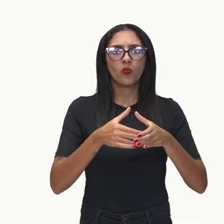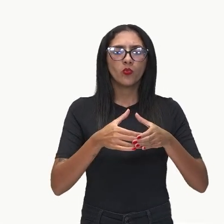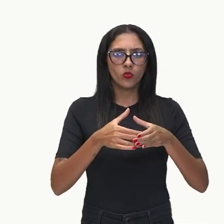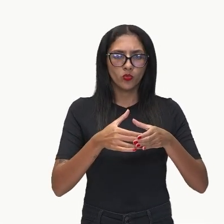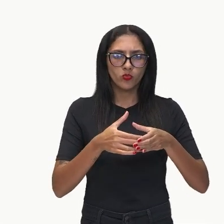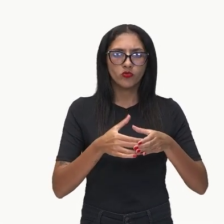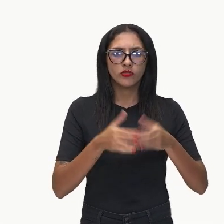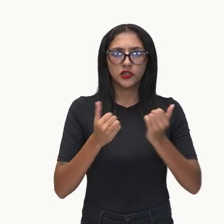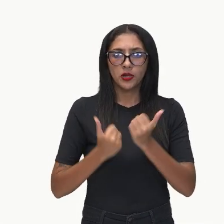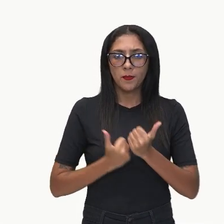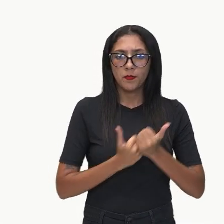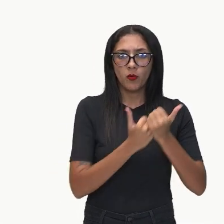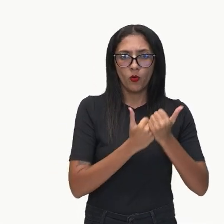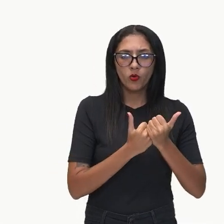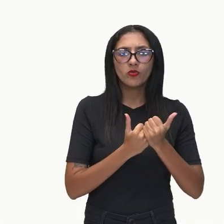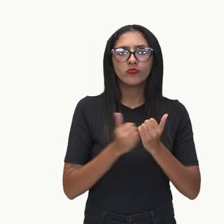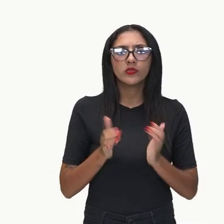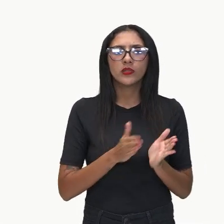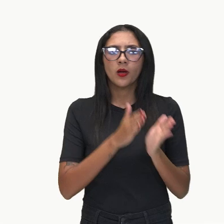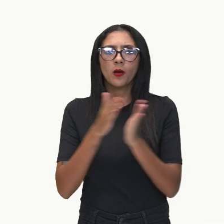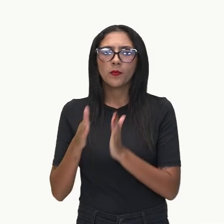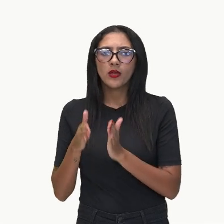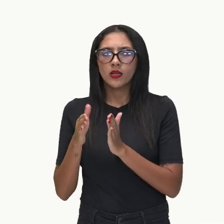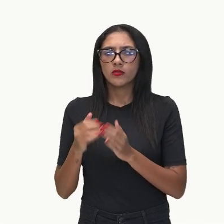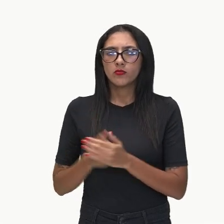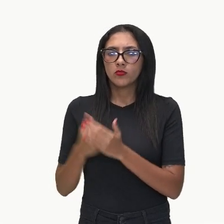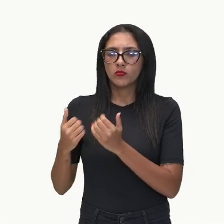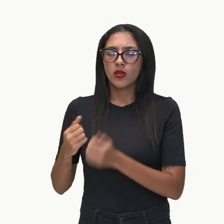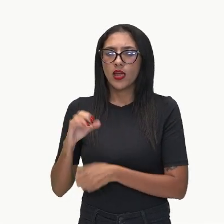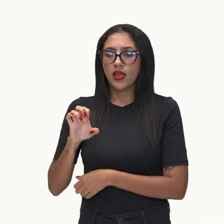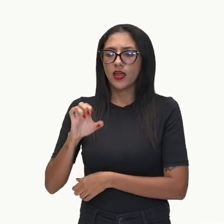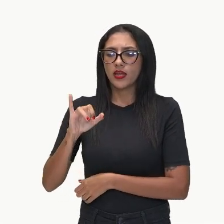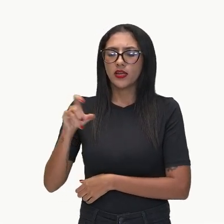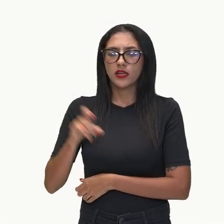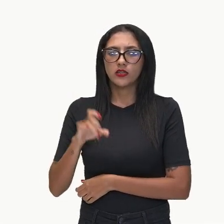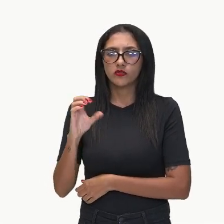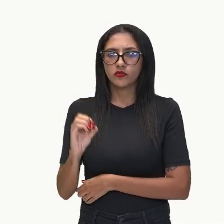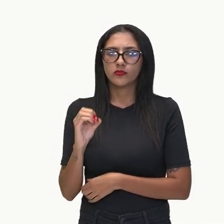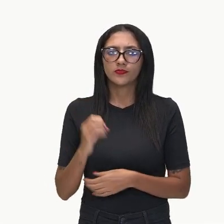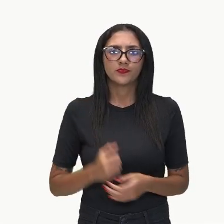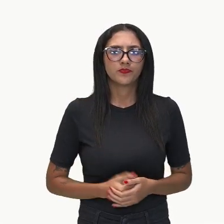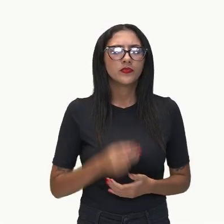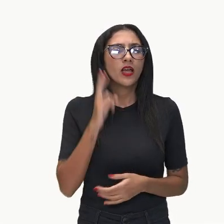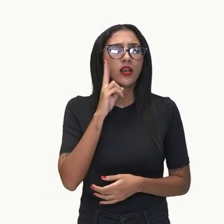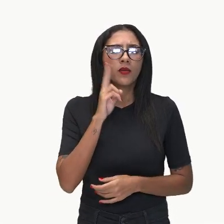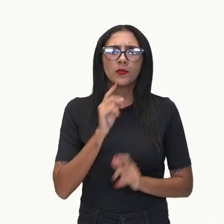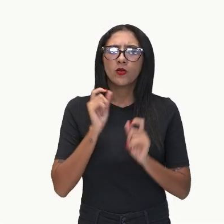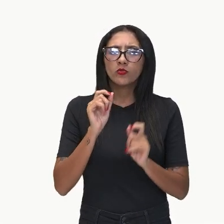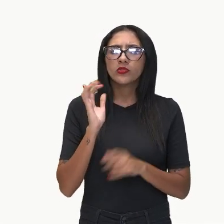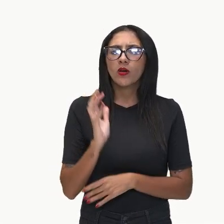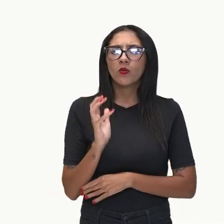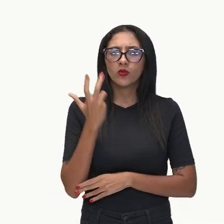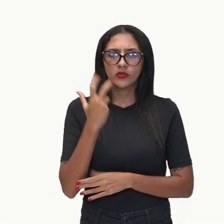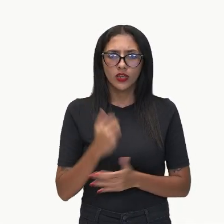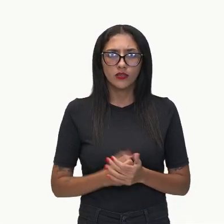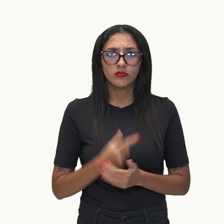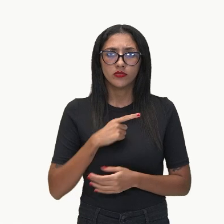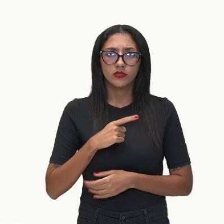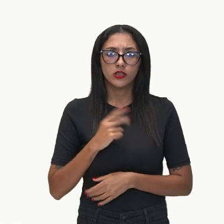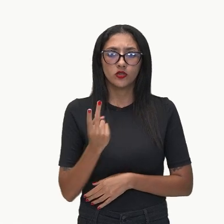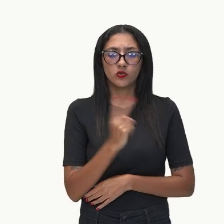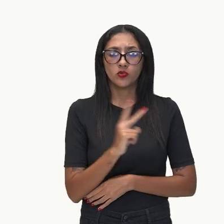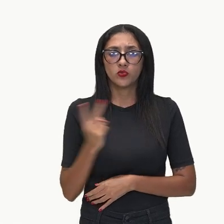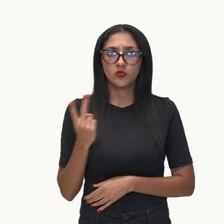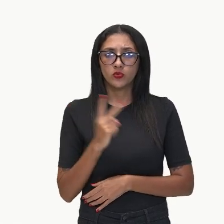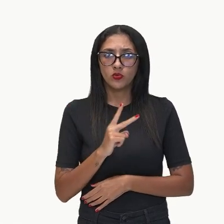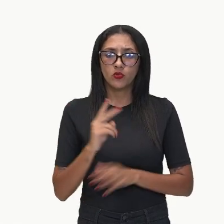formação do eixo. Lembrando, gente, o que acontece numa guerra mundial? Existem dois lados, ou pelo